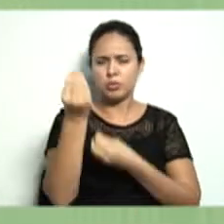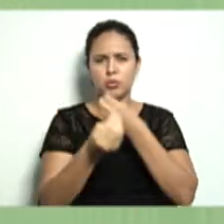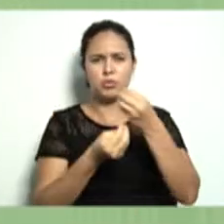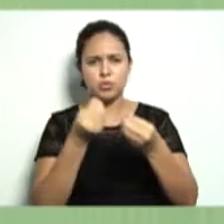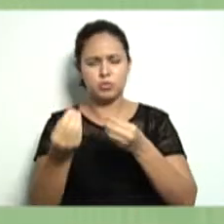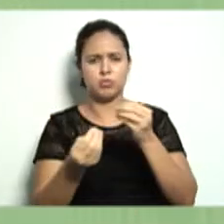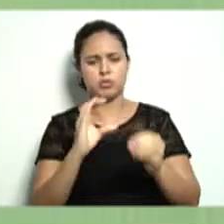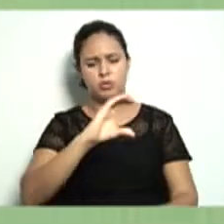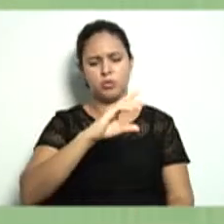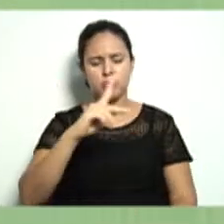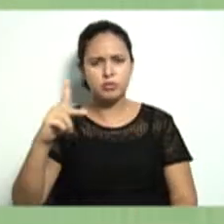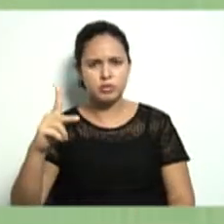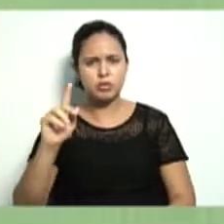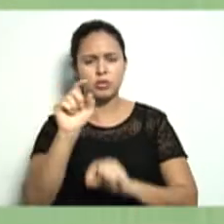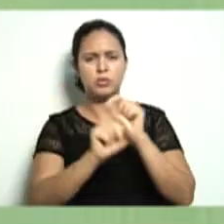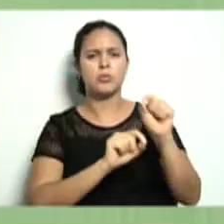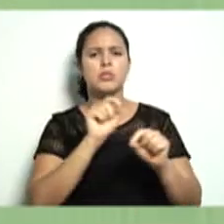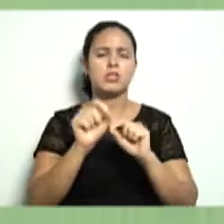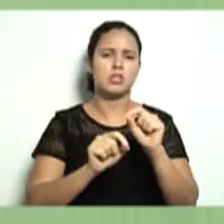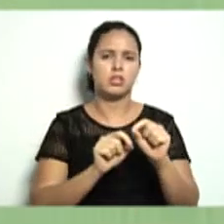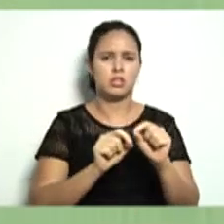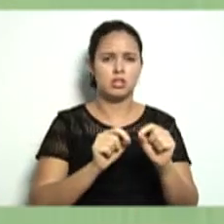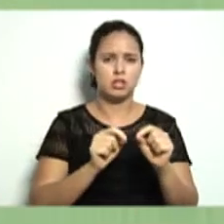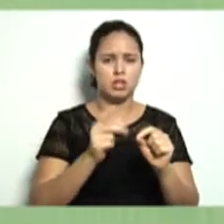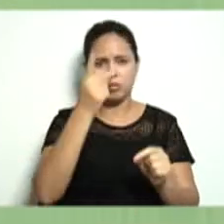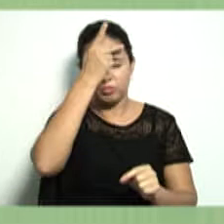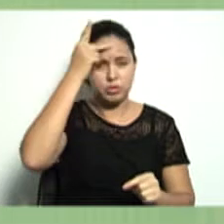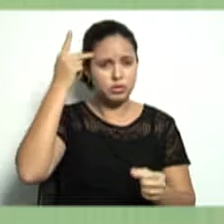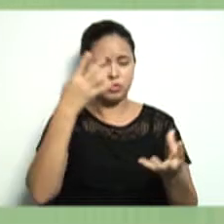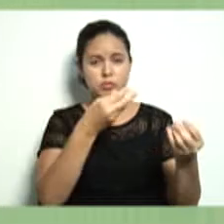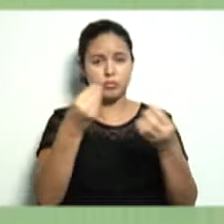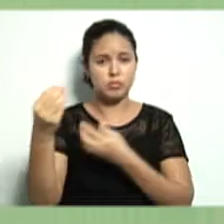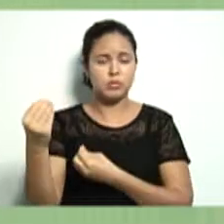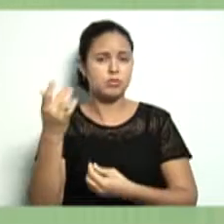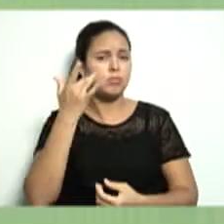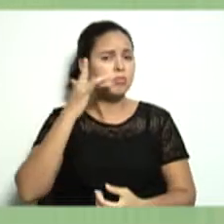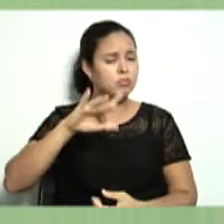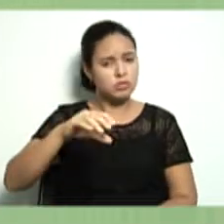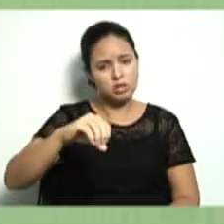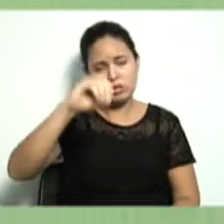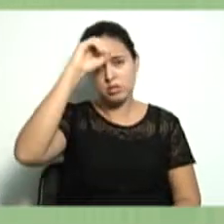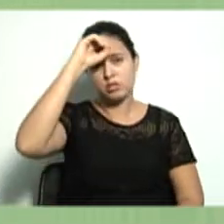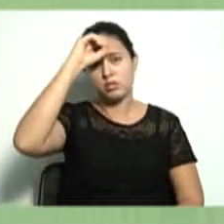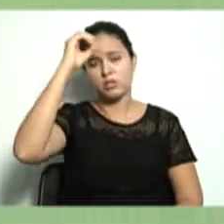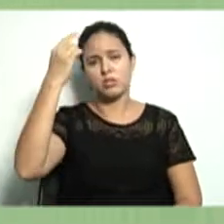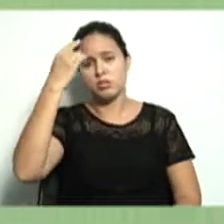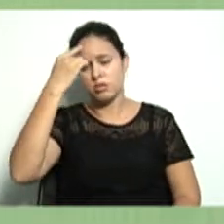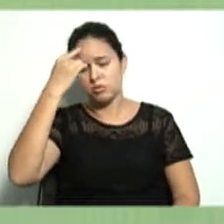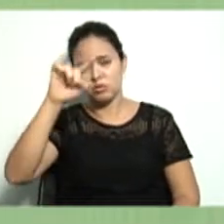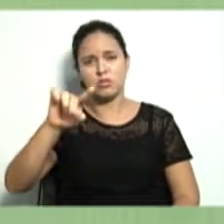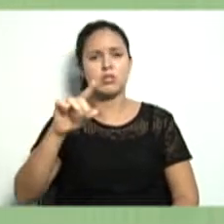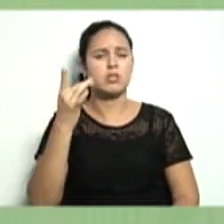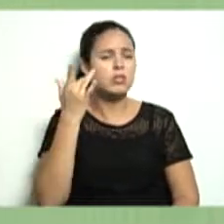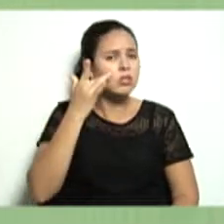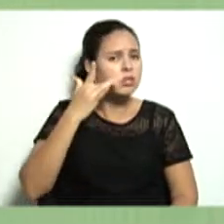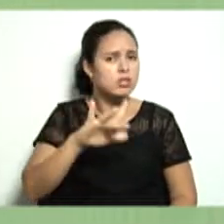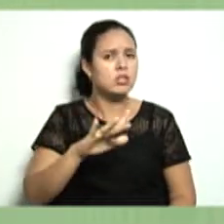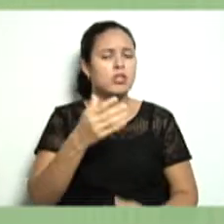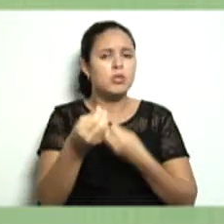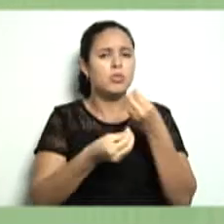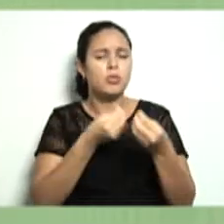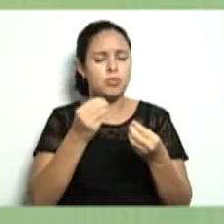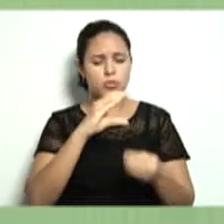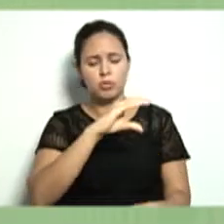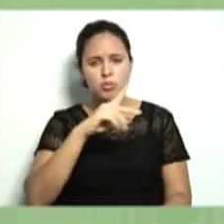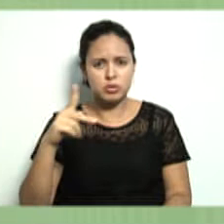Muitas pessoas não sabem o que é cooperativismo, não buscam saber, têm uma leve ideia e não aprofunda, e aí